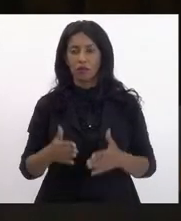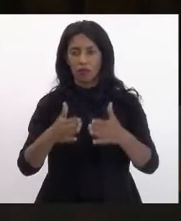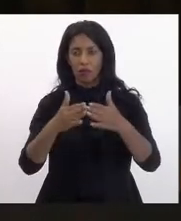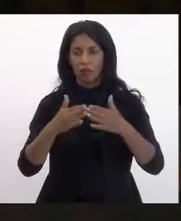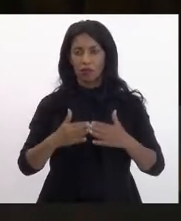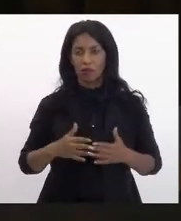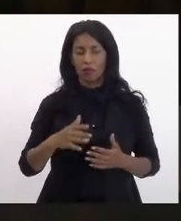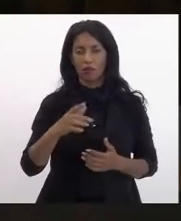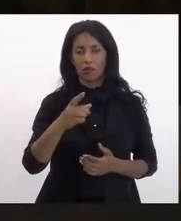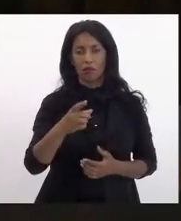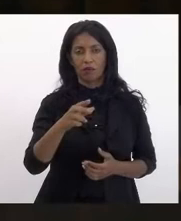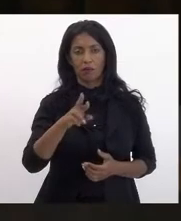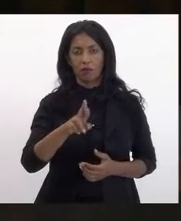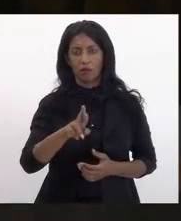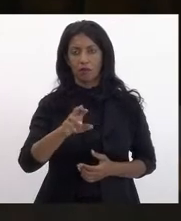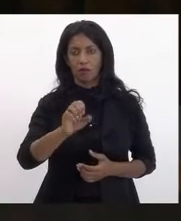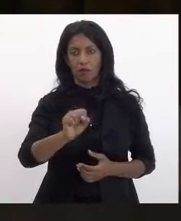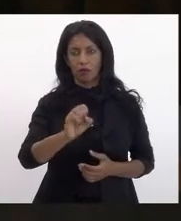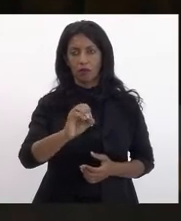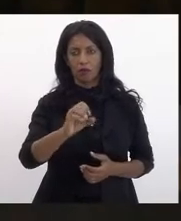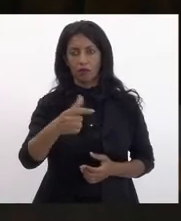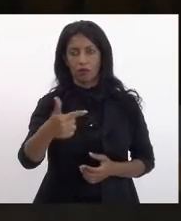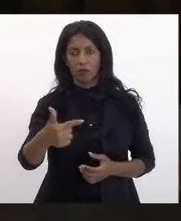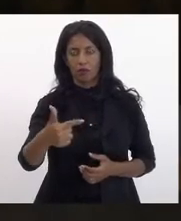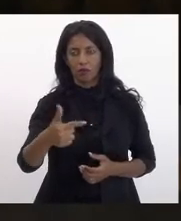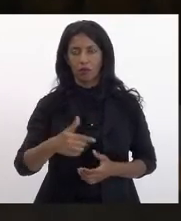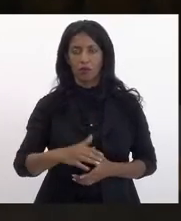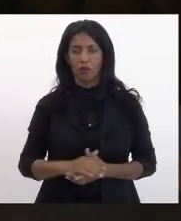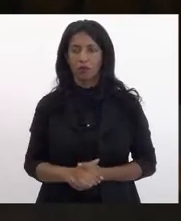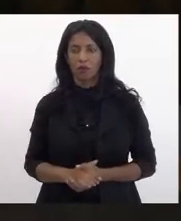abstenção ao PR 802.